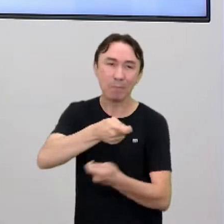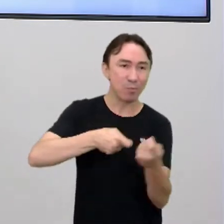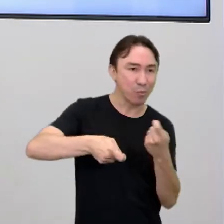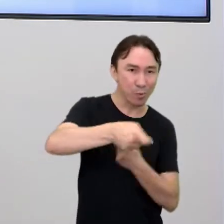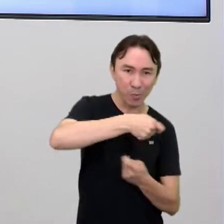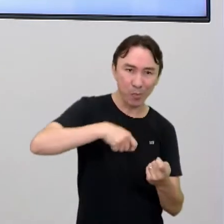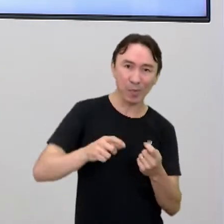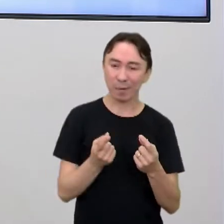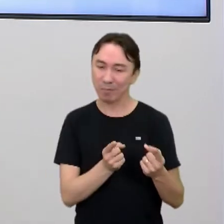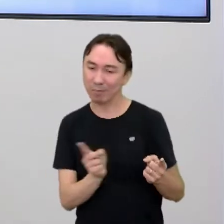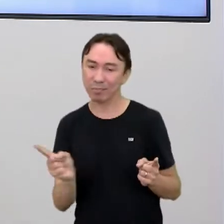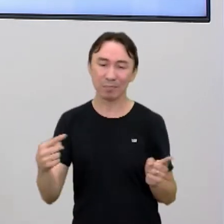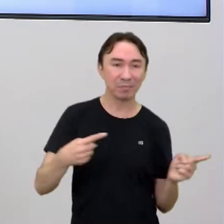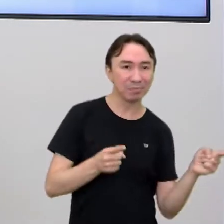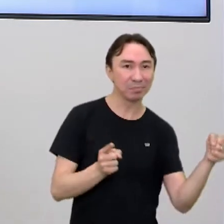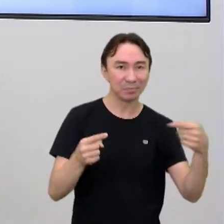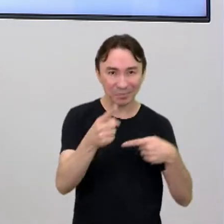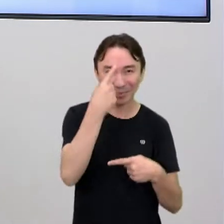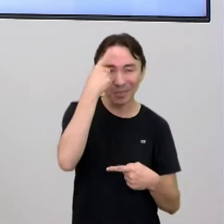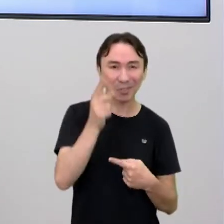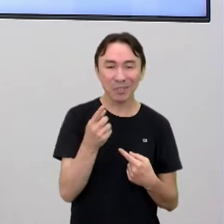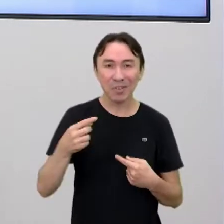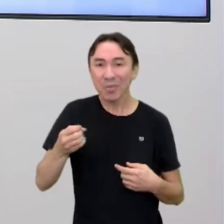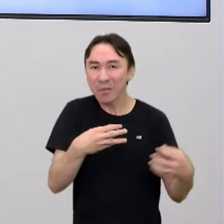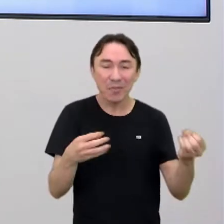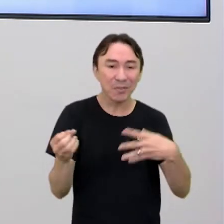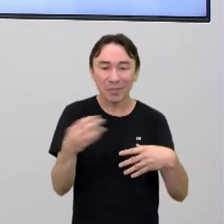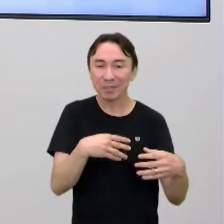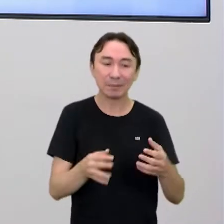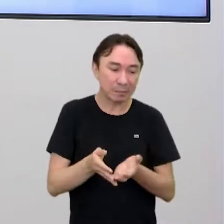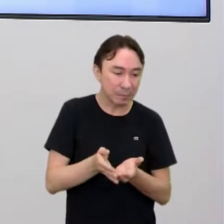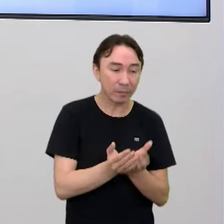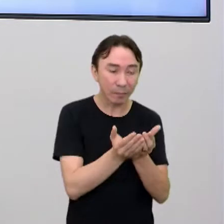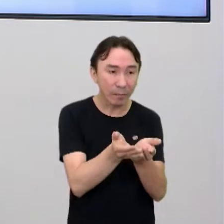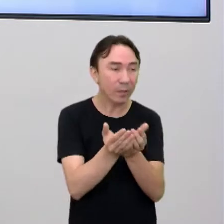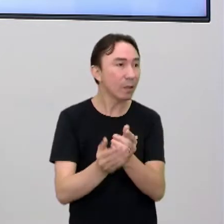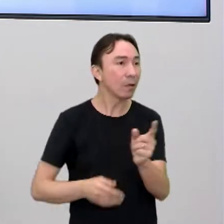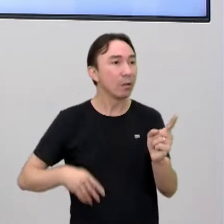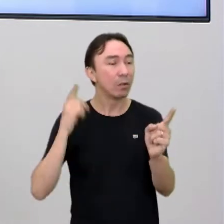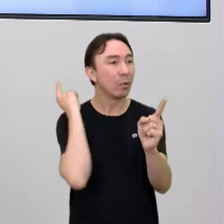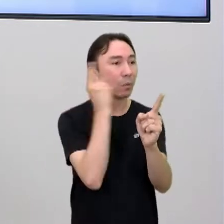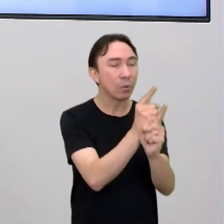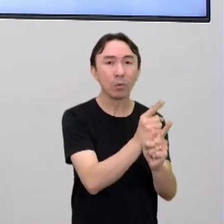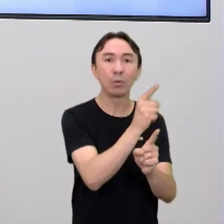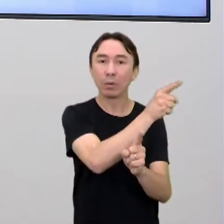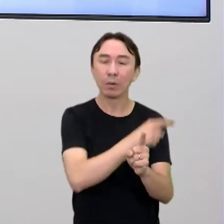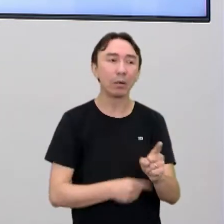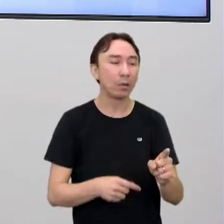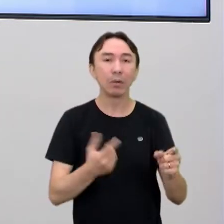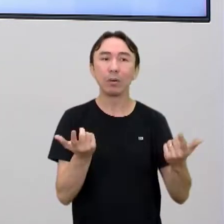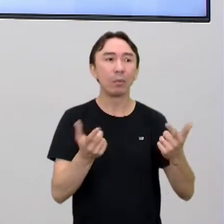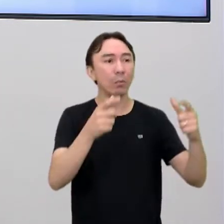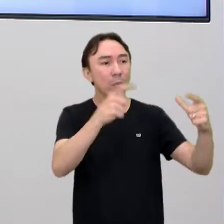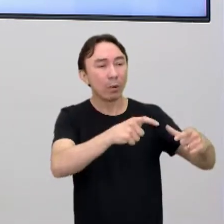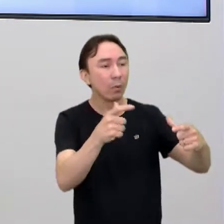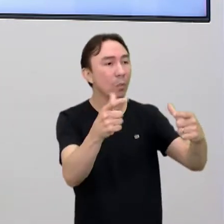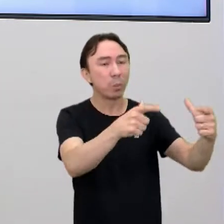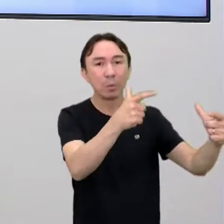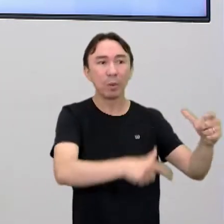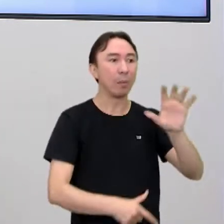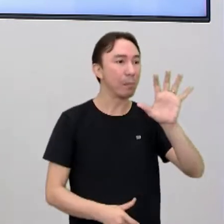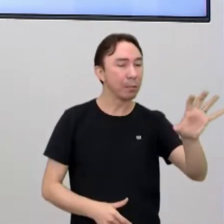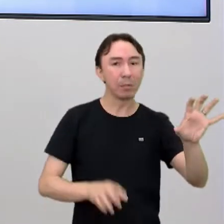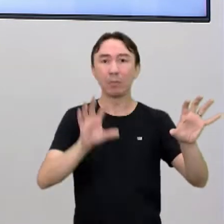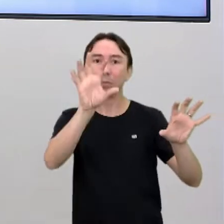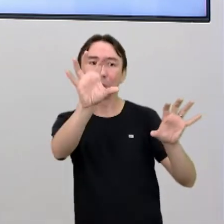eles acabam conquistando novos continentes, em especial a América, que vai passar